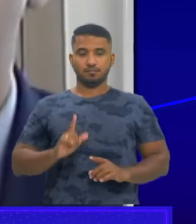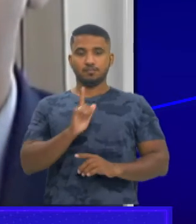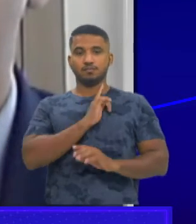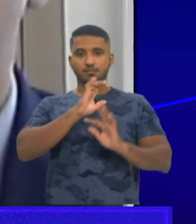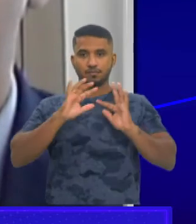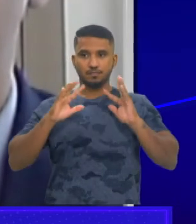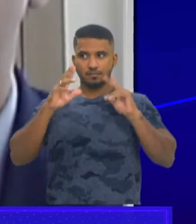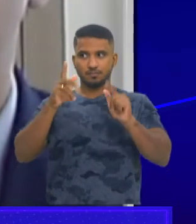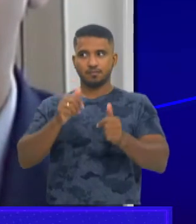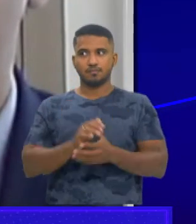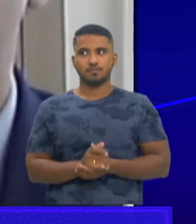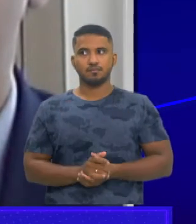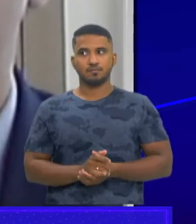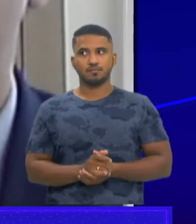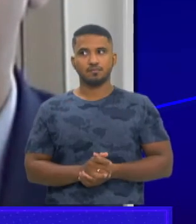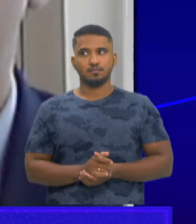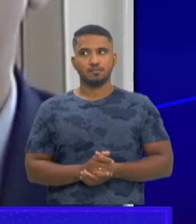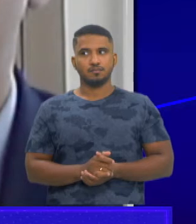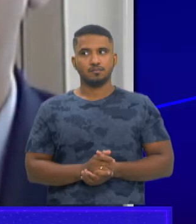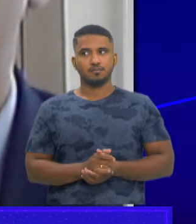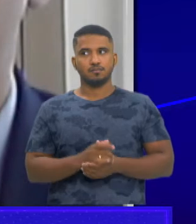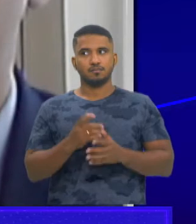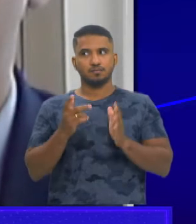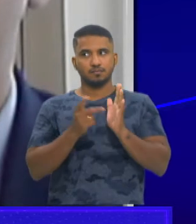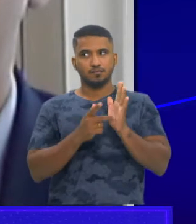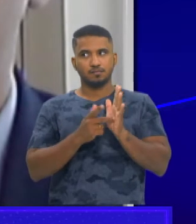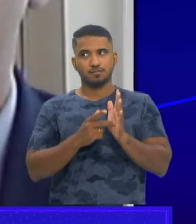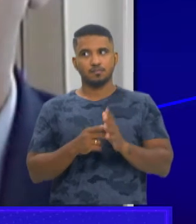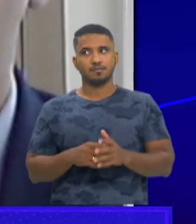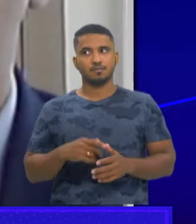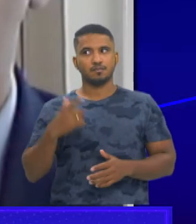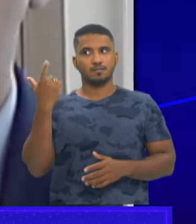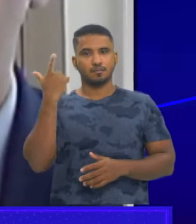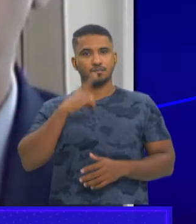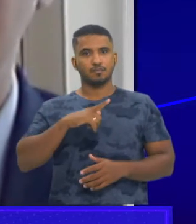claro, provando que a cidadania existe nesse momento aí.